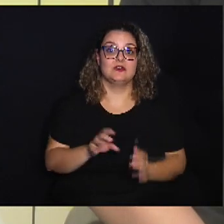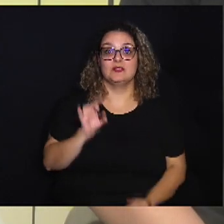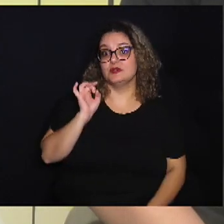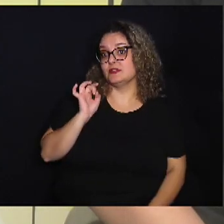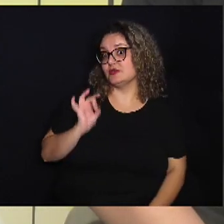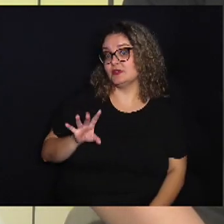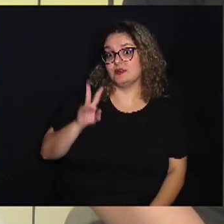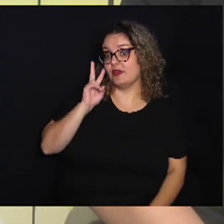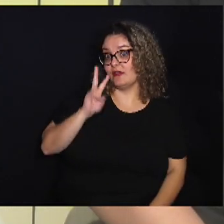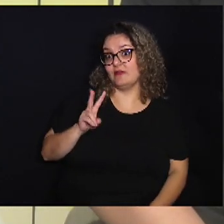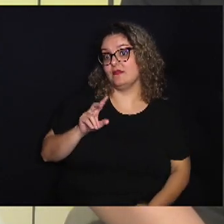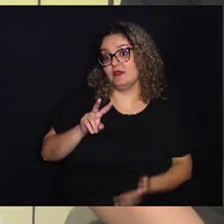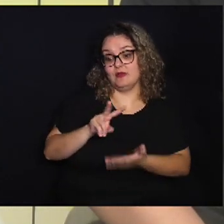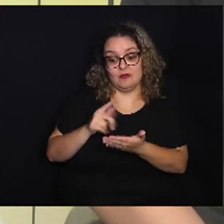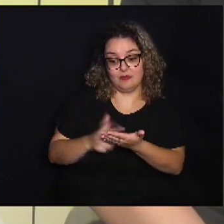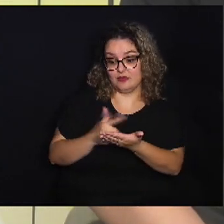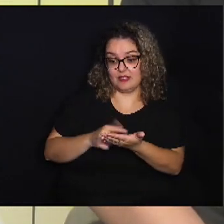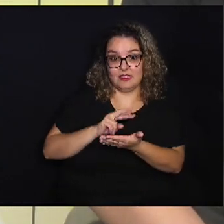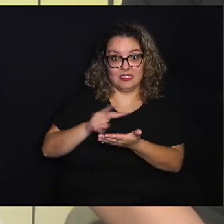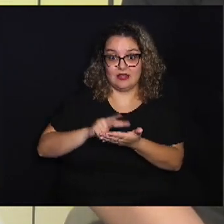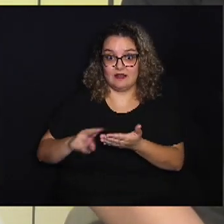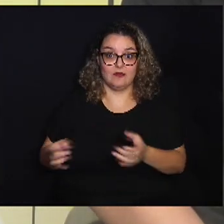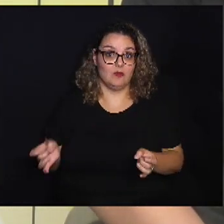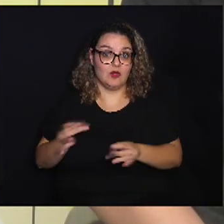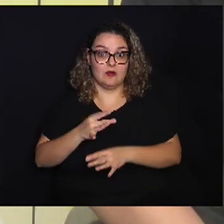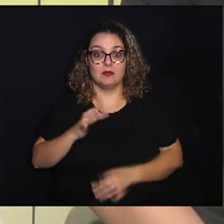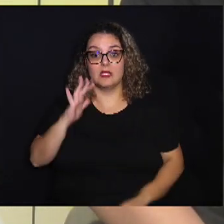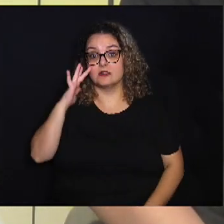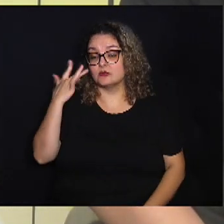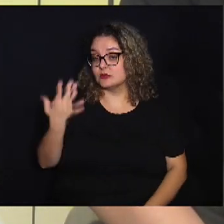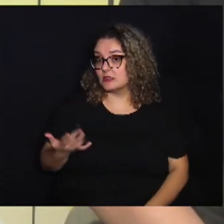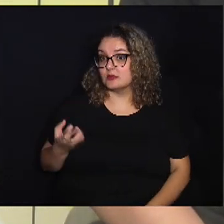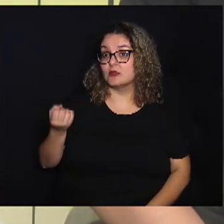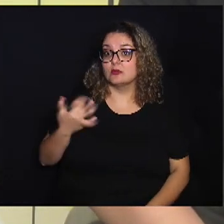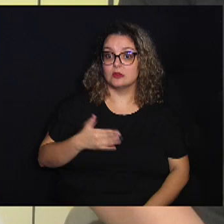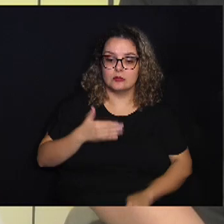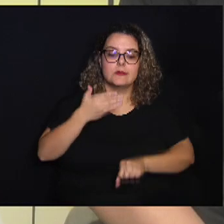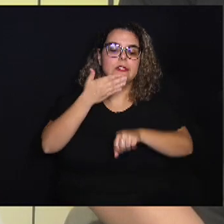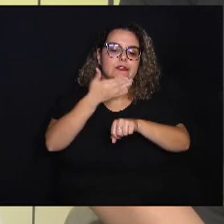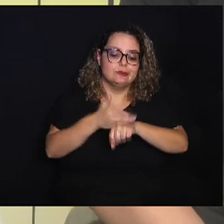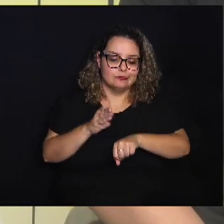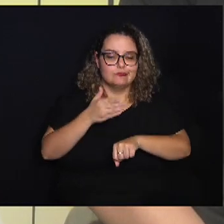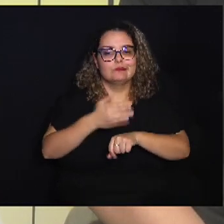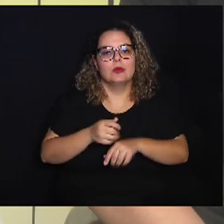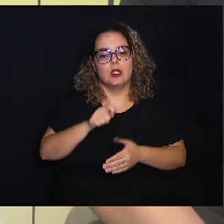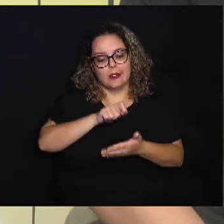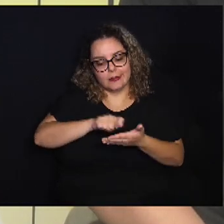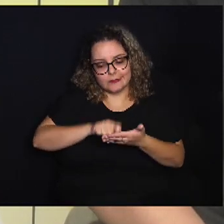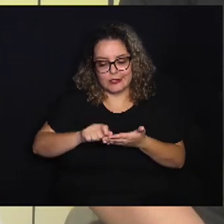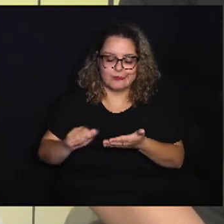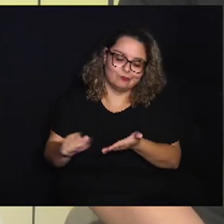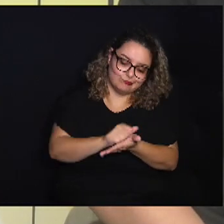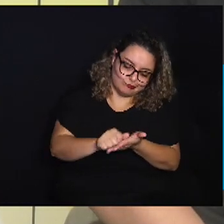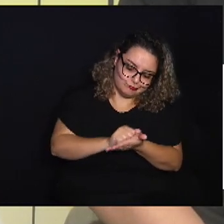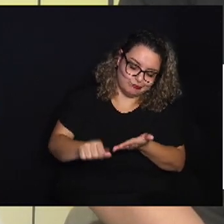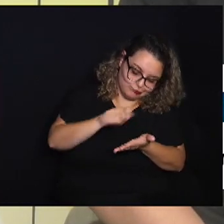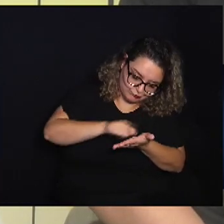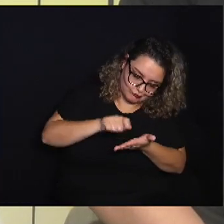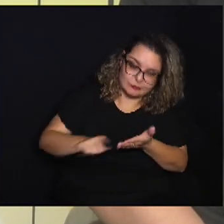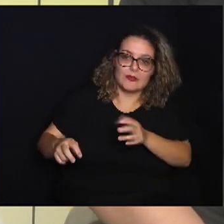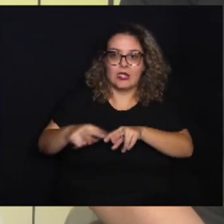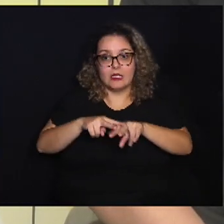no caso da literatura, mas não vê o quanto a gente está ali solitário, como se fosse um treino, refazendo, escrevendo, levantando, checando,